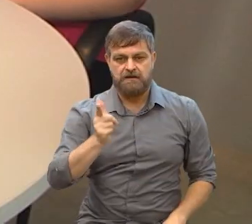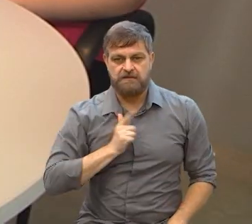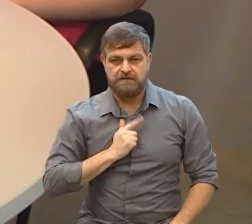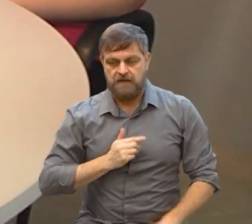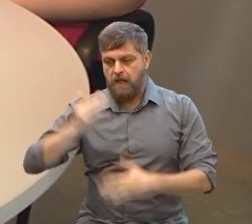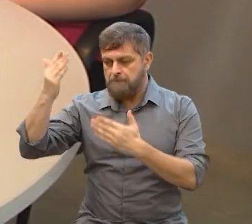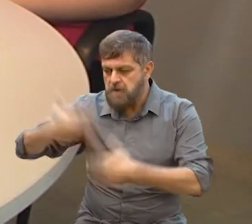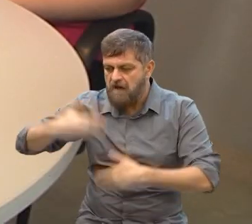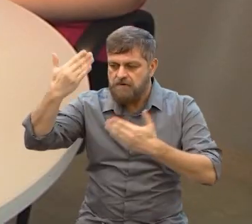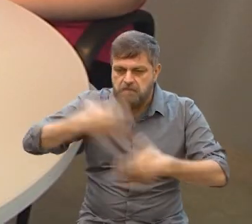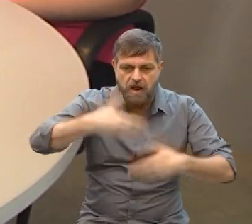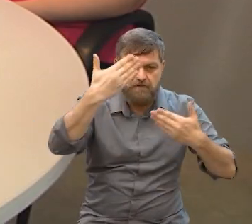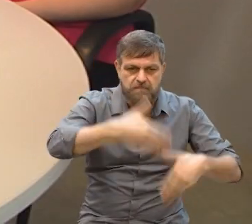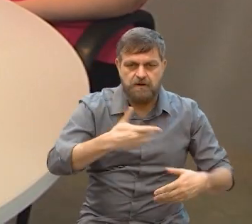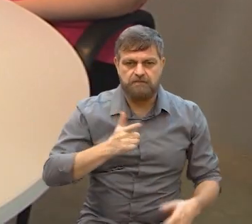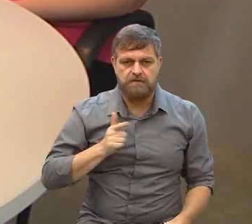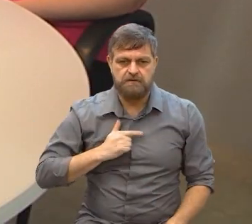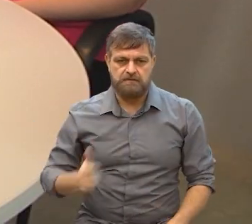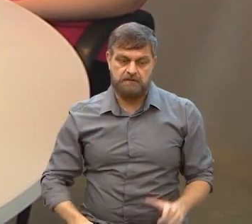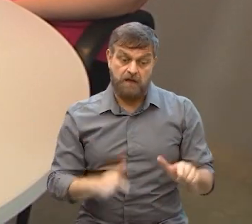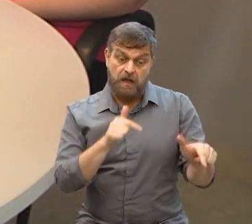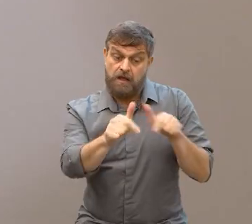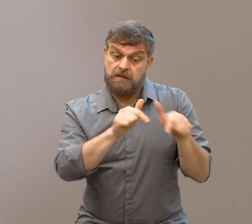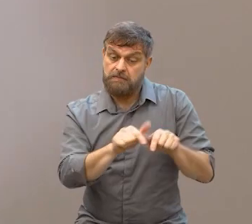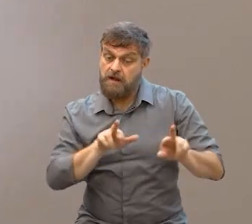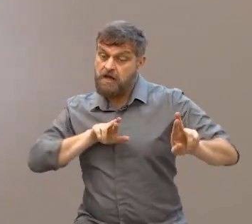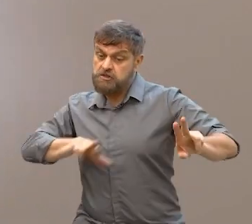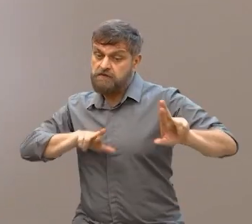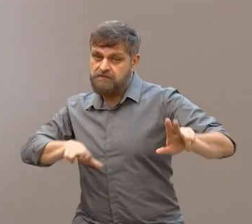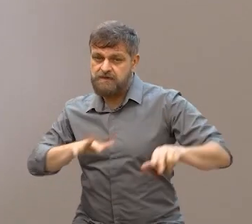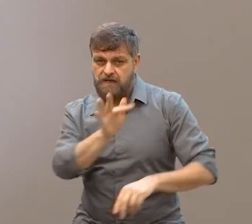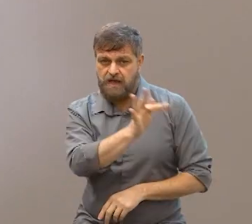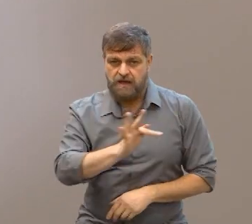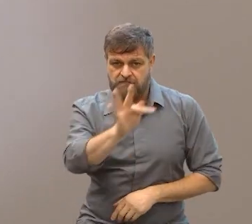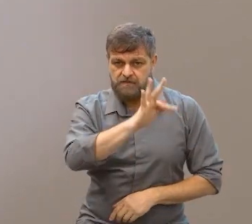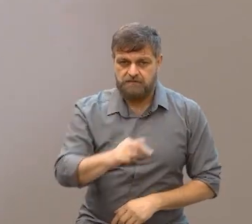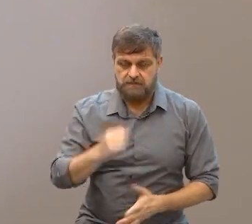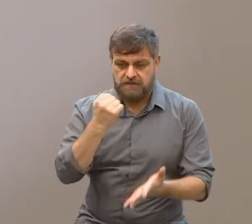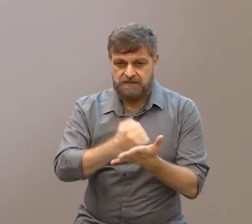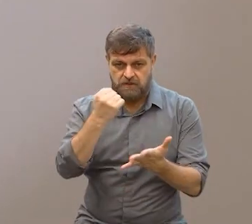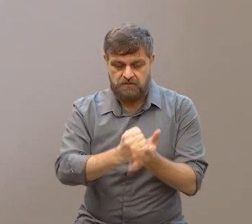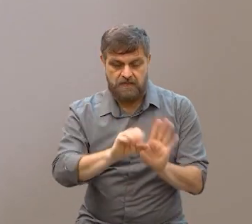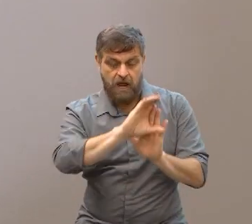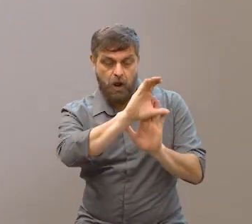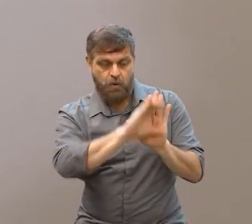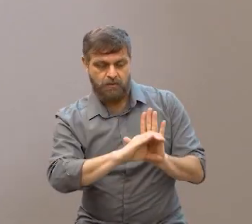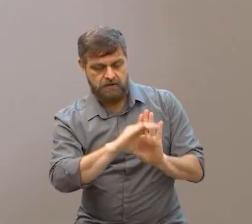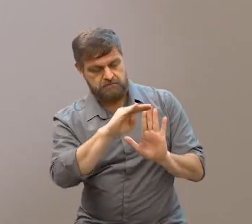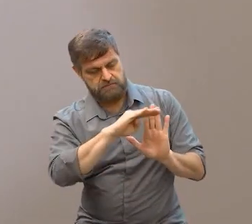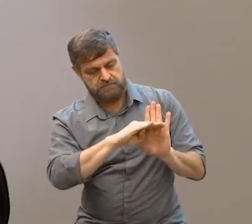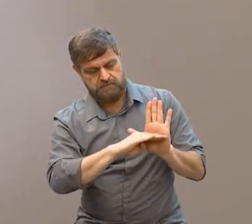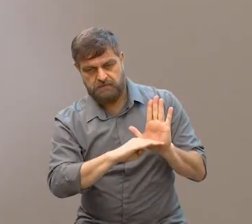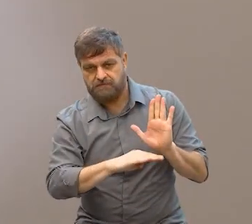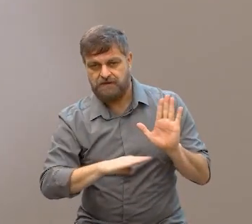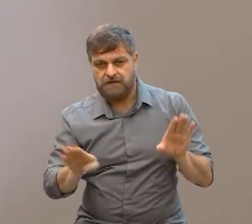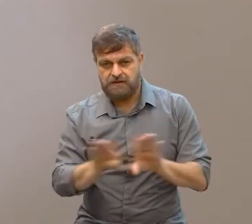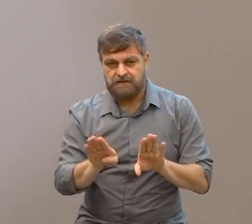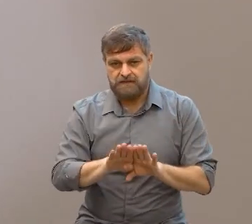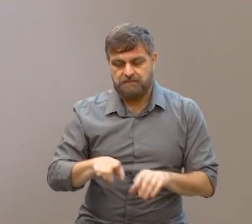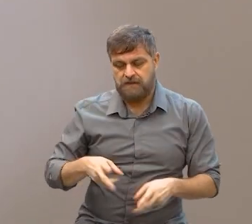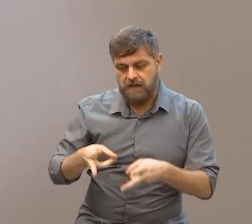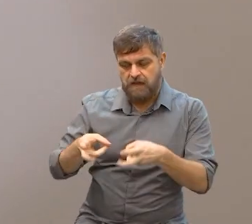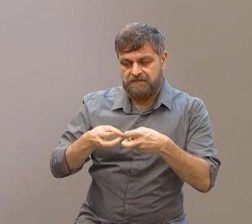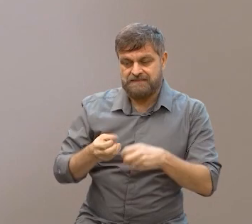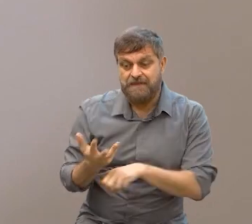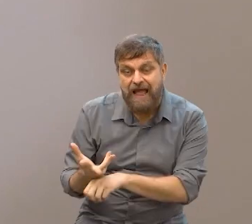fazedor de até no mercado de trabalho exatamente. Isso reflete, né? Por quê? Porque hoje se contrata pelo currículo, mas também se demite pelas deficiências